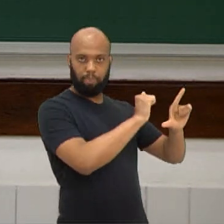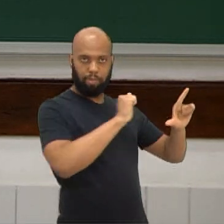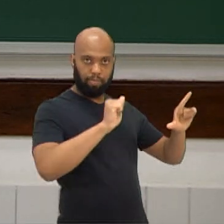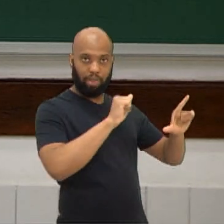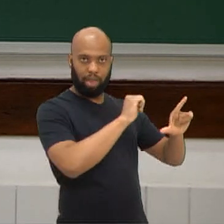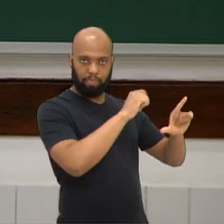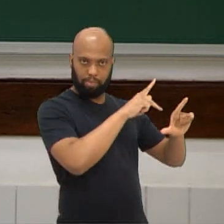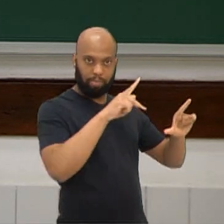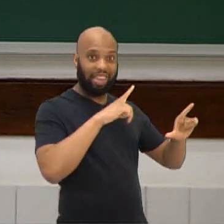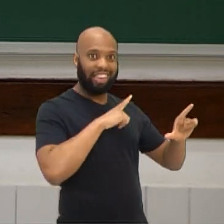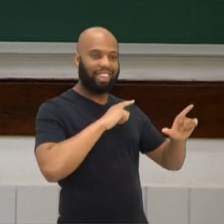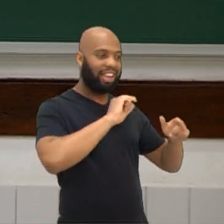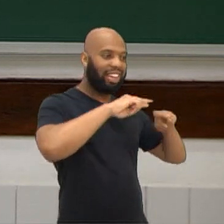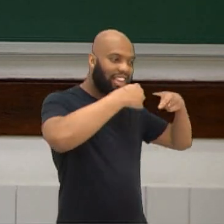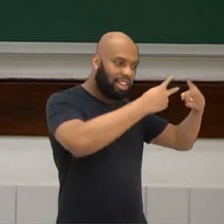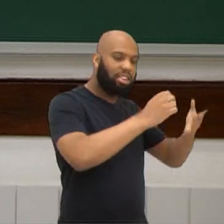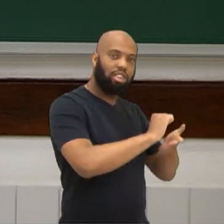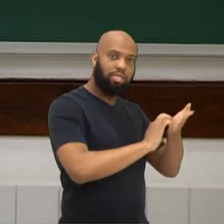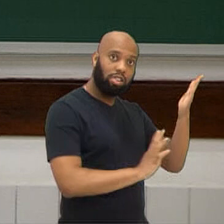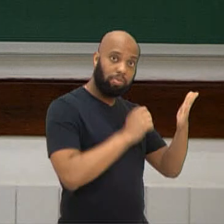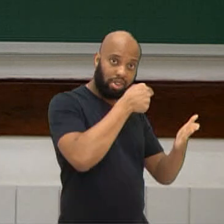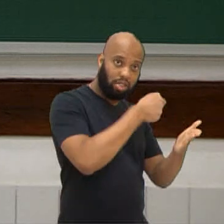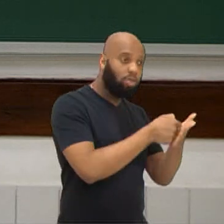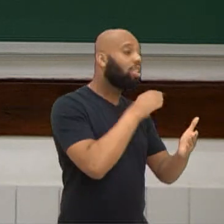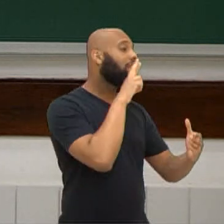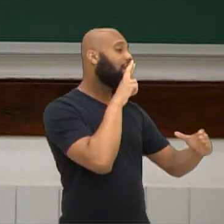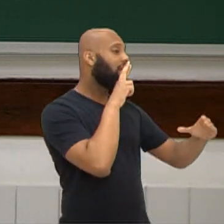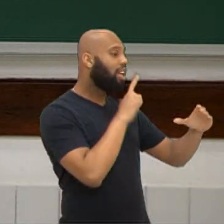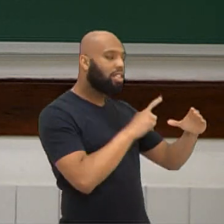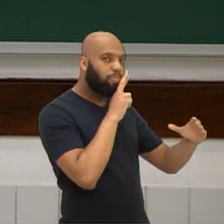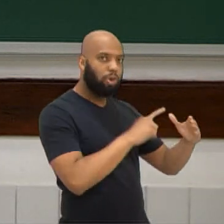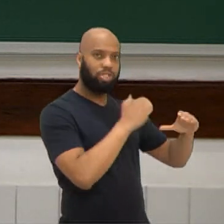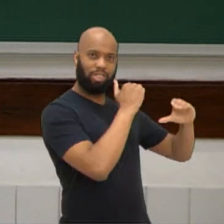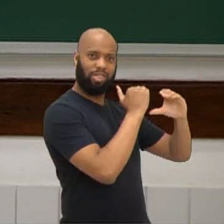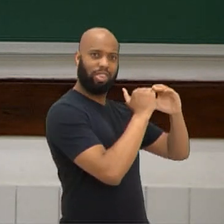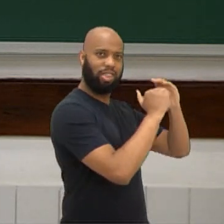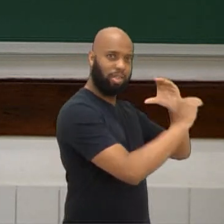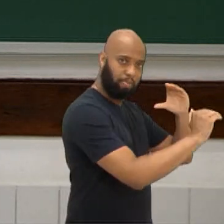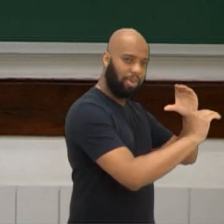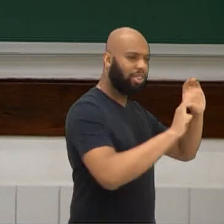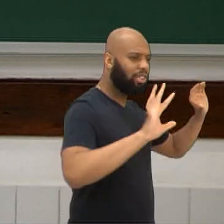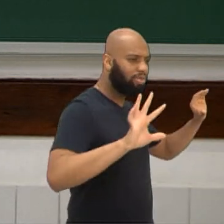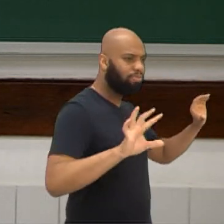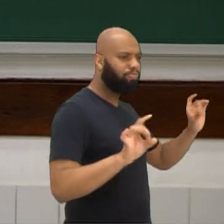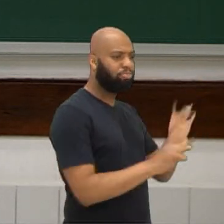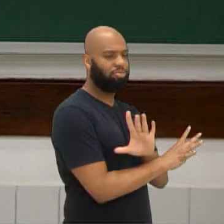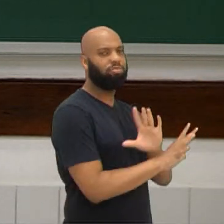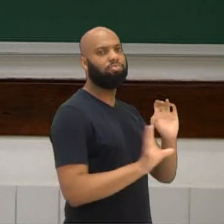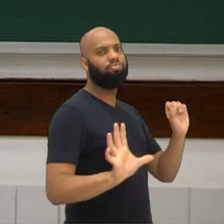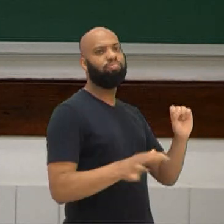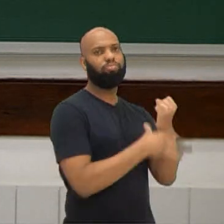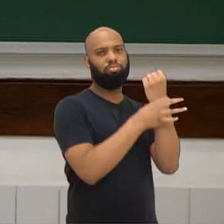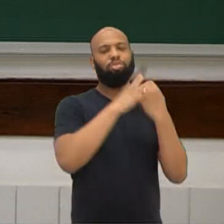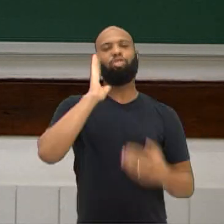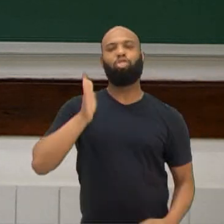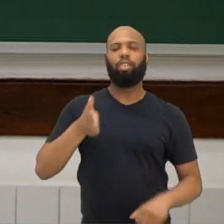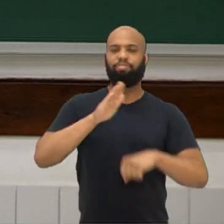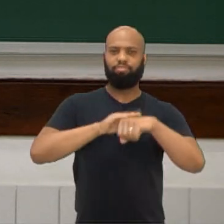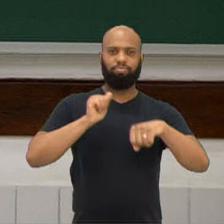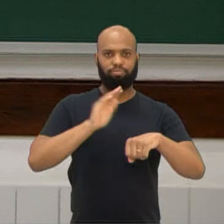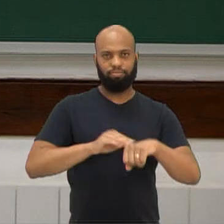1 obrigatória, ok? Resolve ela, valida a sua frequência e segue com seus estudos, perfeito?